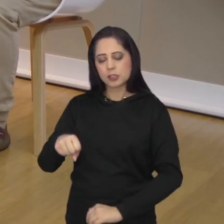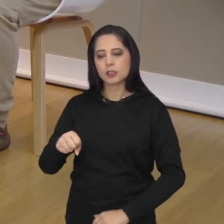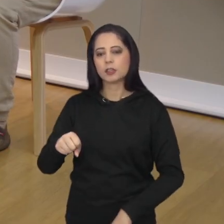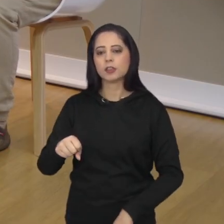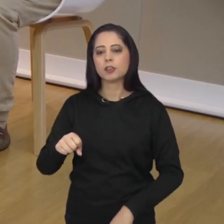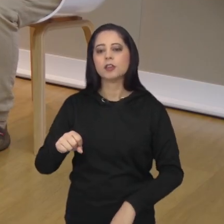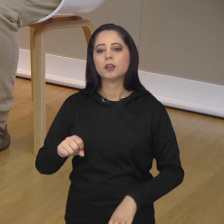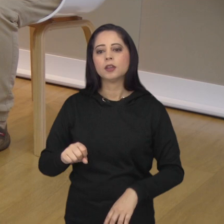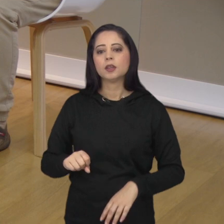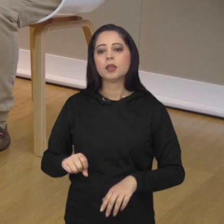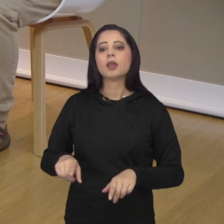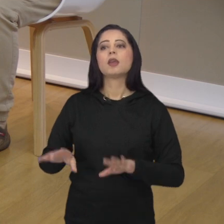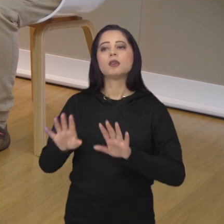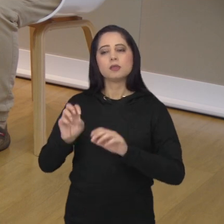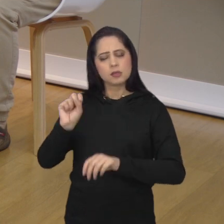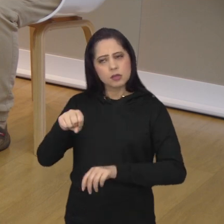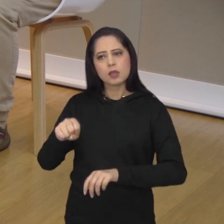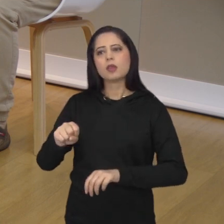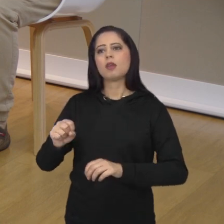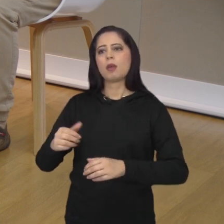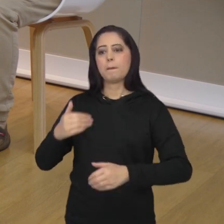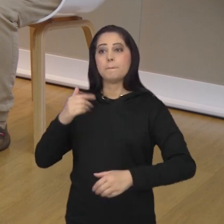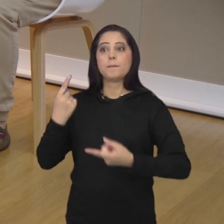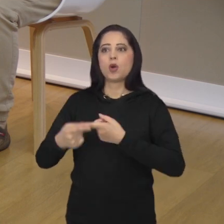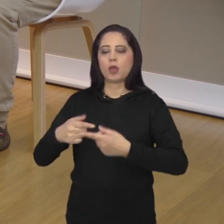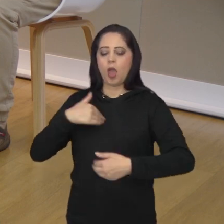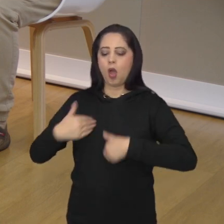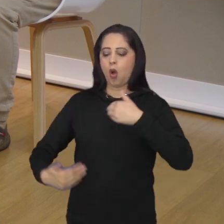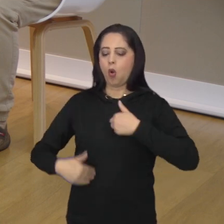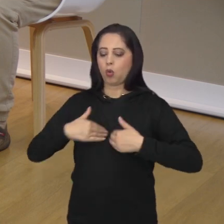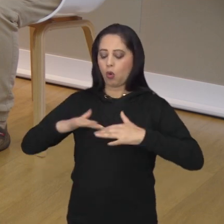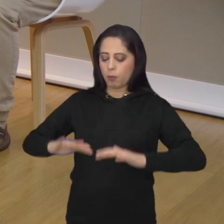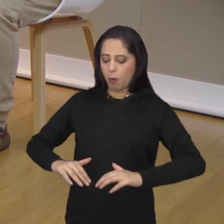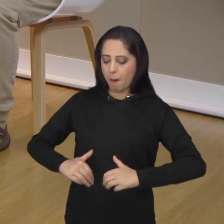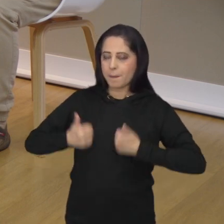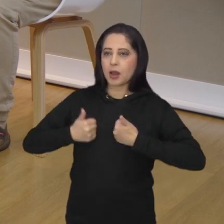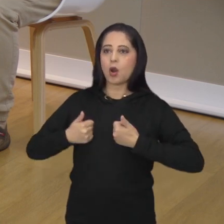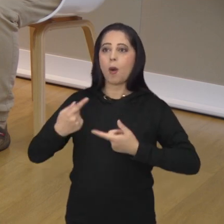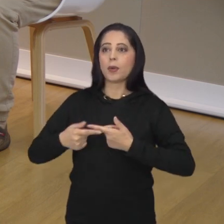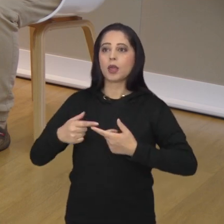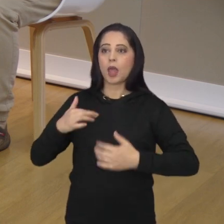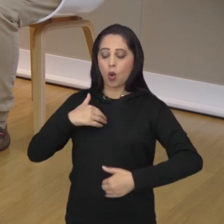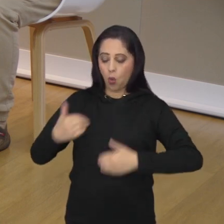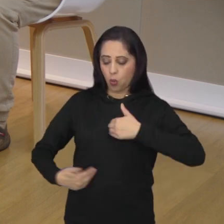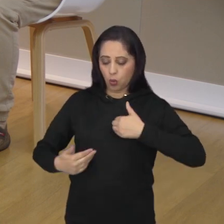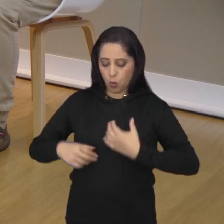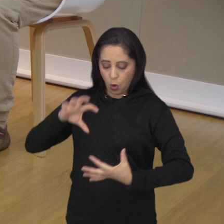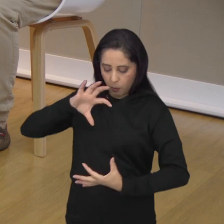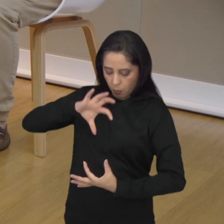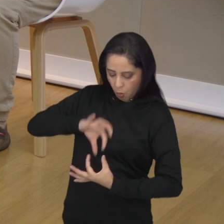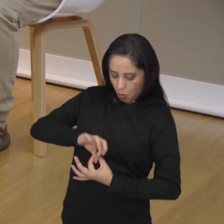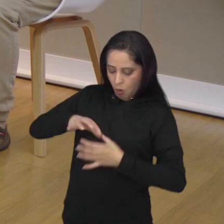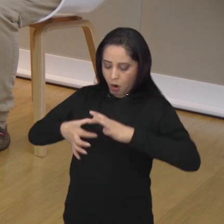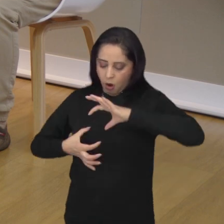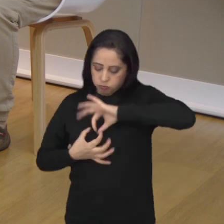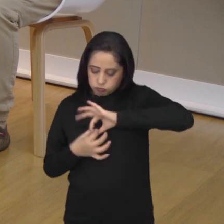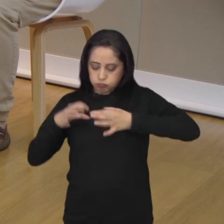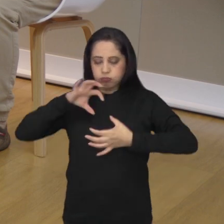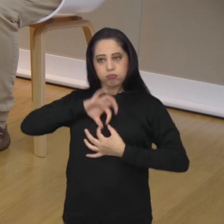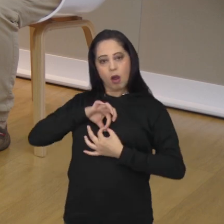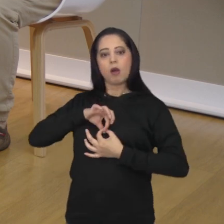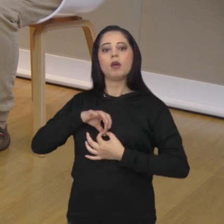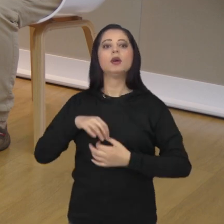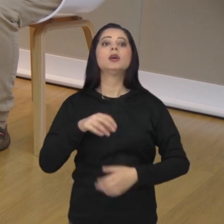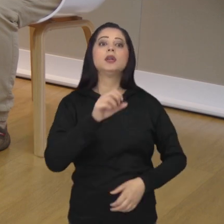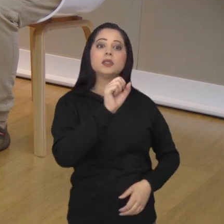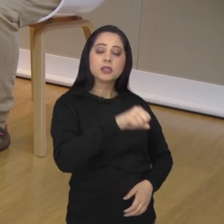mas tem esses efeitos colaterais, realmente você harmonizar o seu ser, né? Inclusive a saúde Internamente, física,